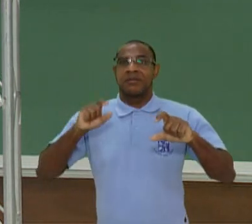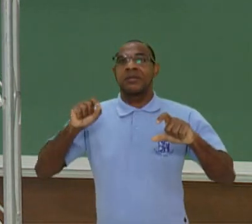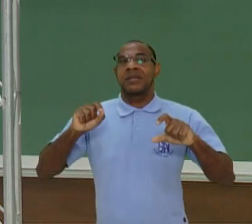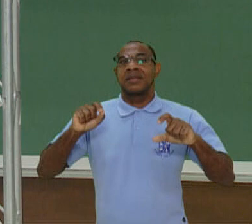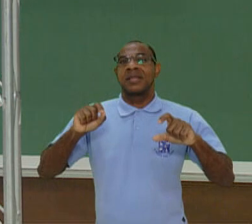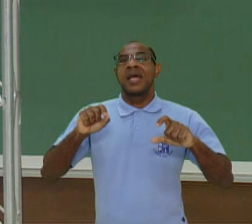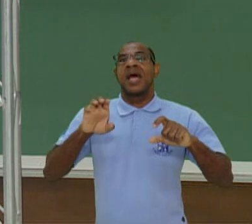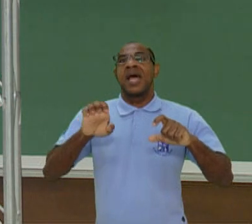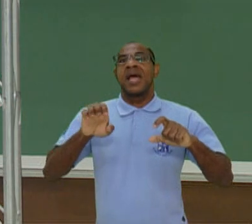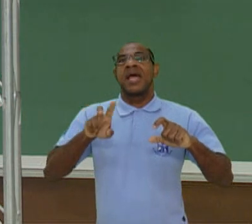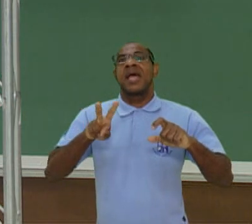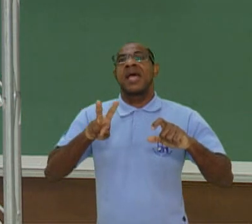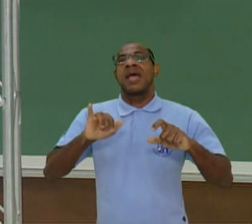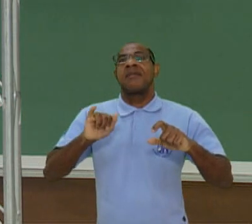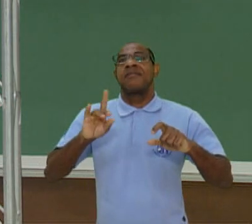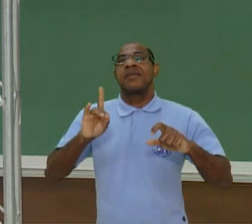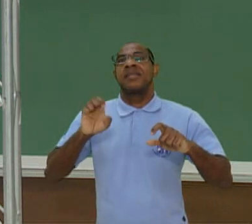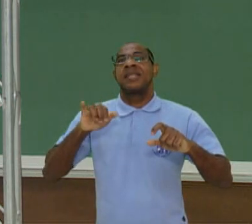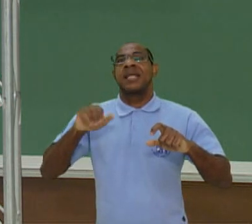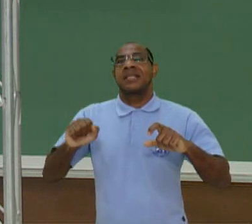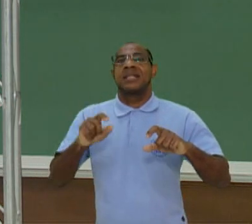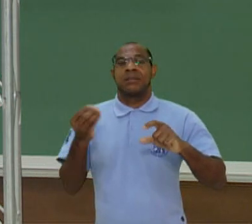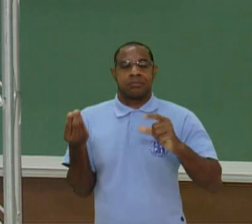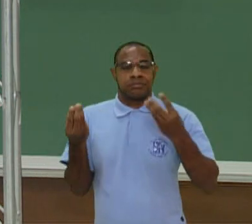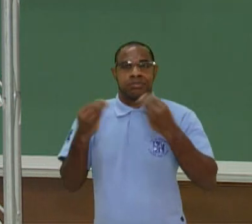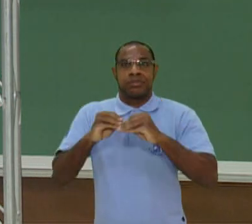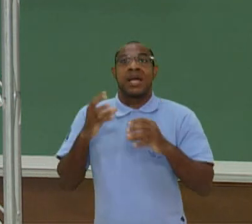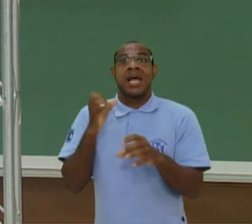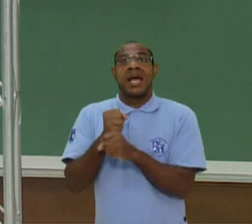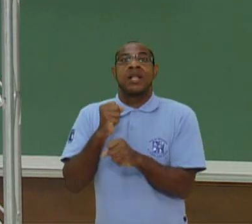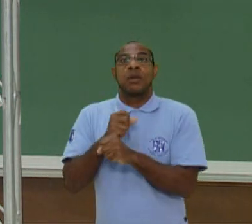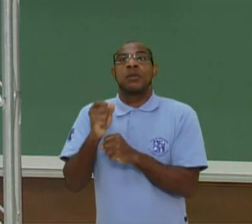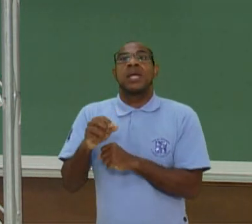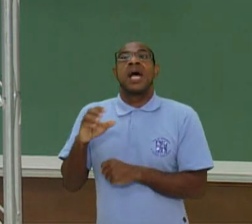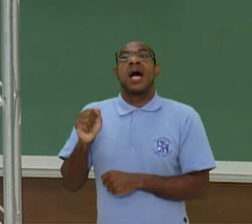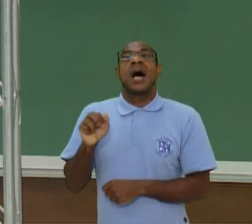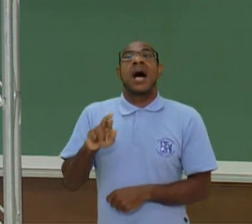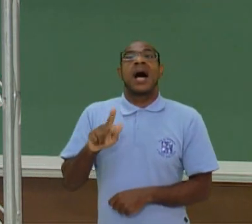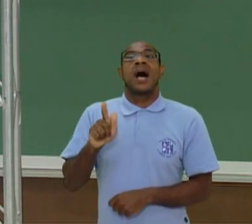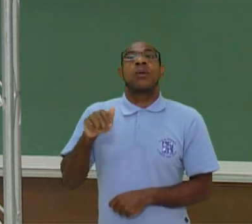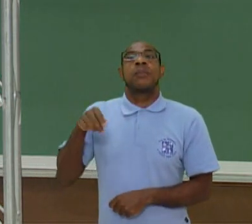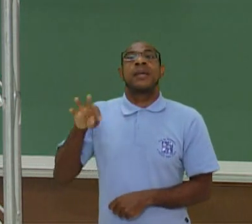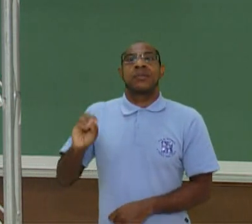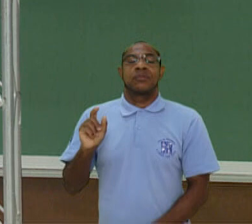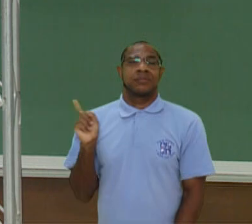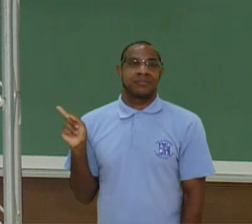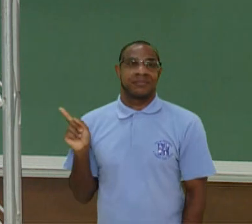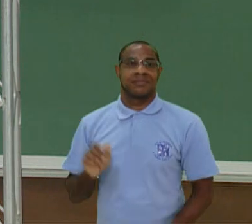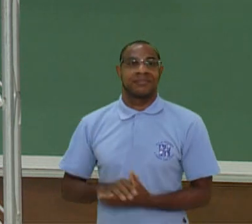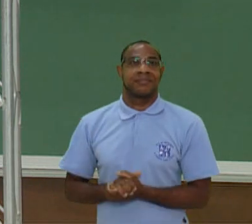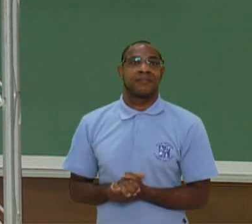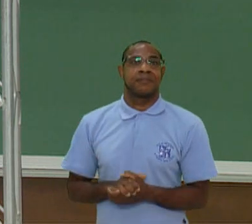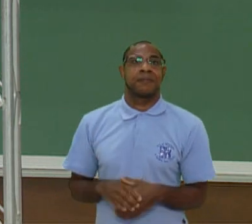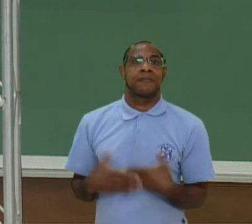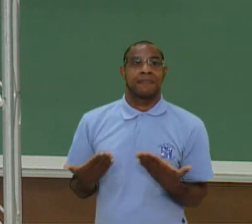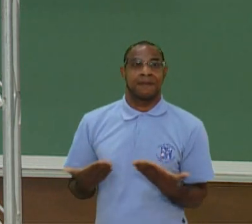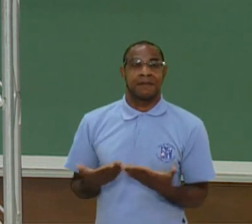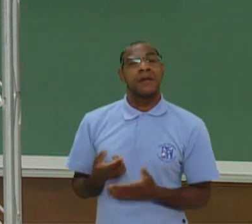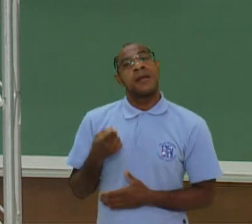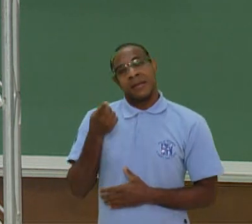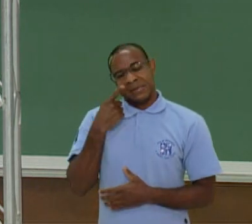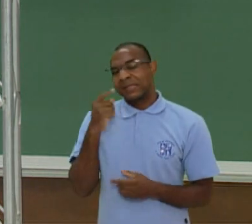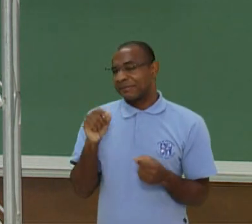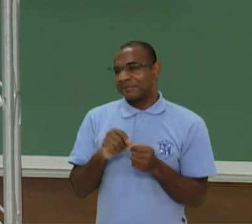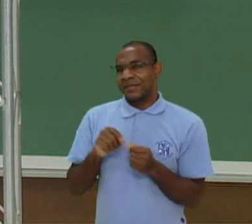fatoração? É a mesma coisa. É a soma dos seus argumentos. Colocou em evidência o cosseno, colocou em evidência o seno. Vamos tentar fazer